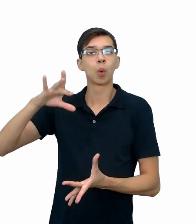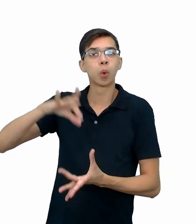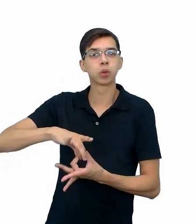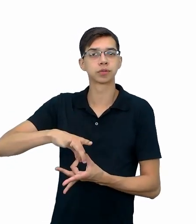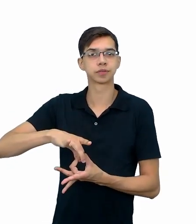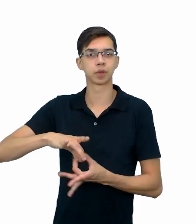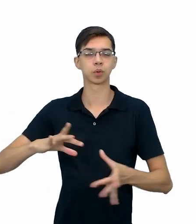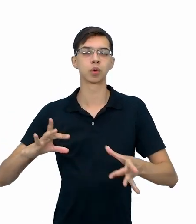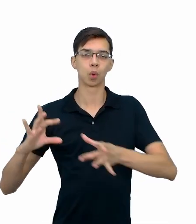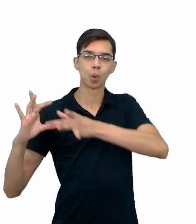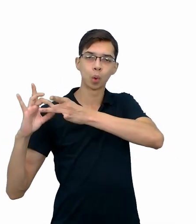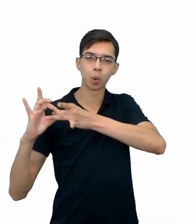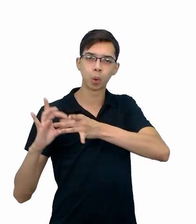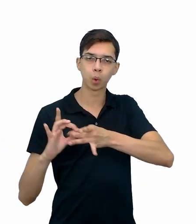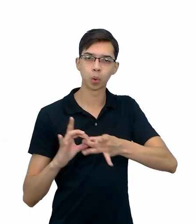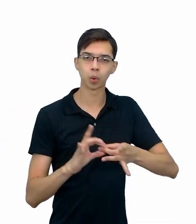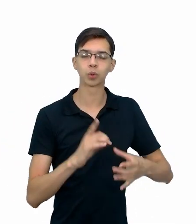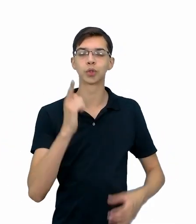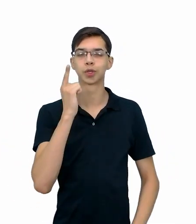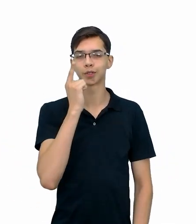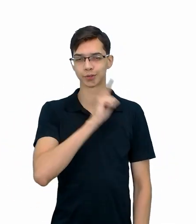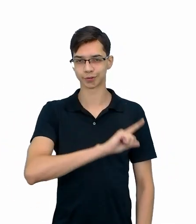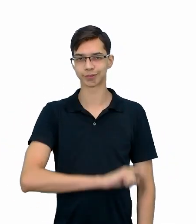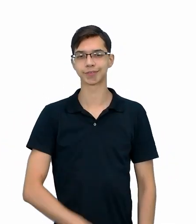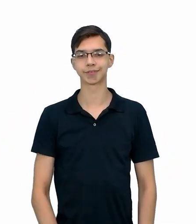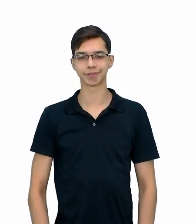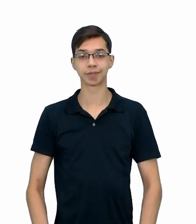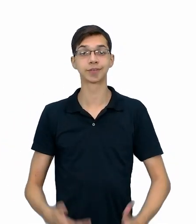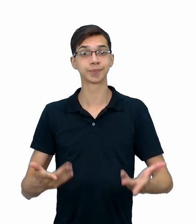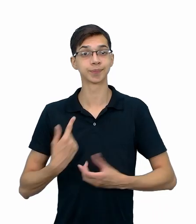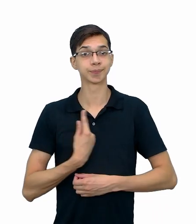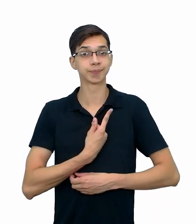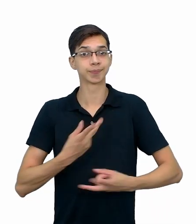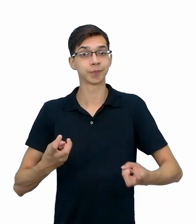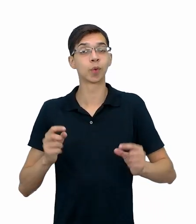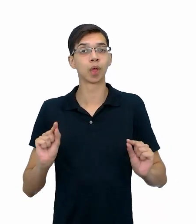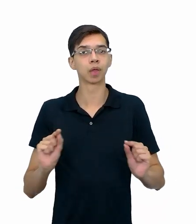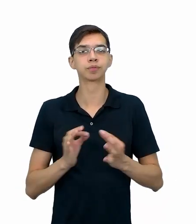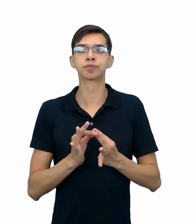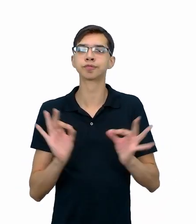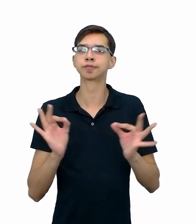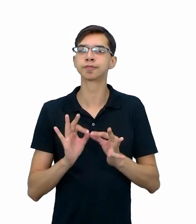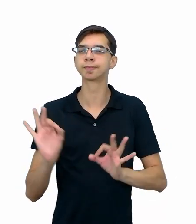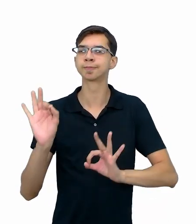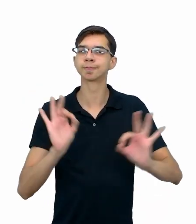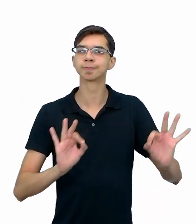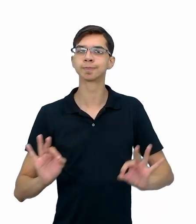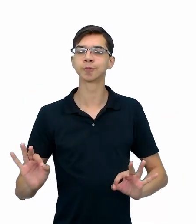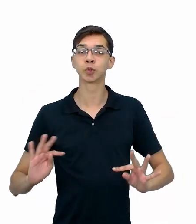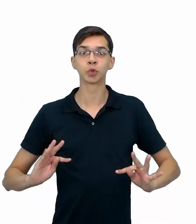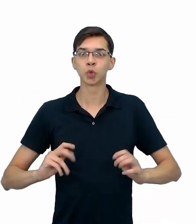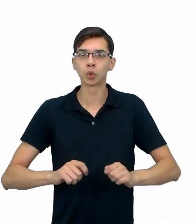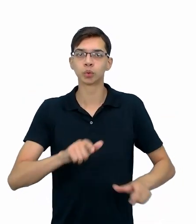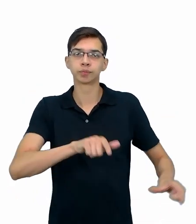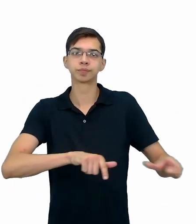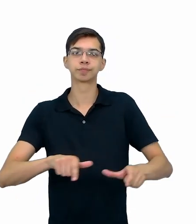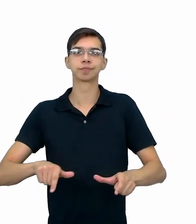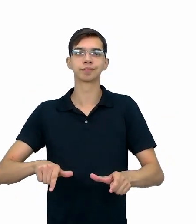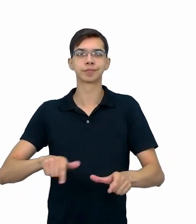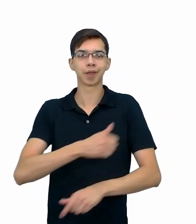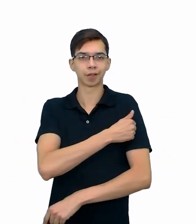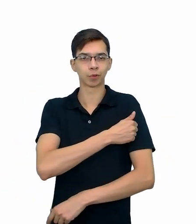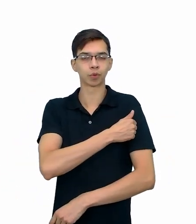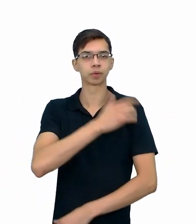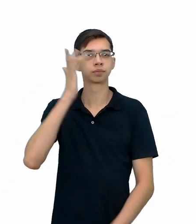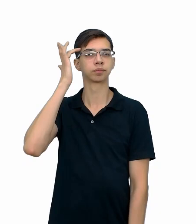a análise linguística e semiótica, ela proporciona essa estrutura toda para o estudante, tá? Dá para ele, então, todos esses recursos para ele mesmo fazer a